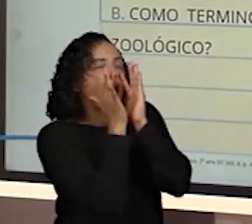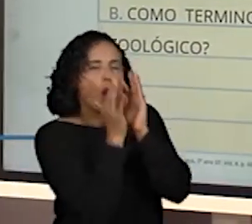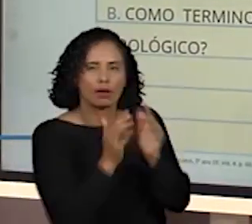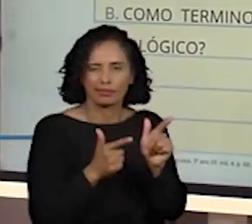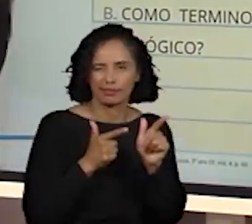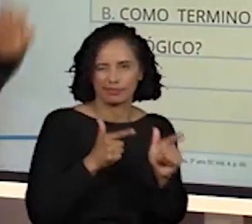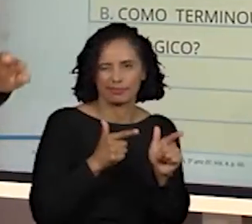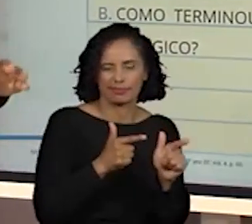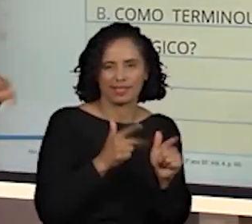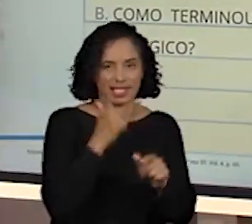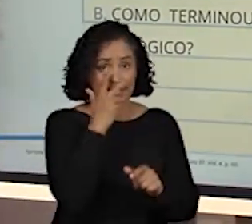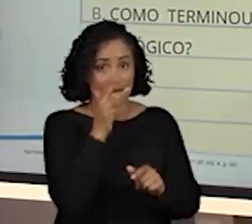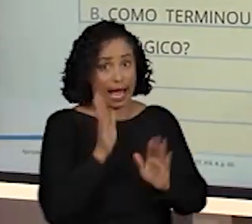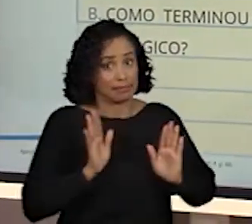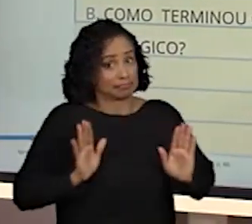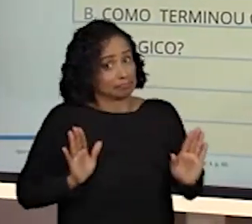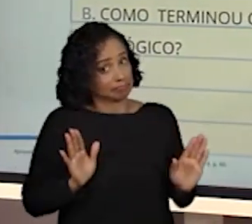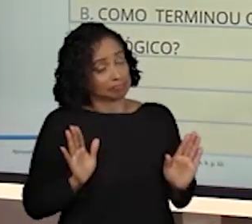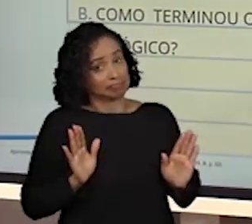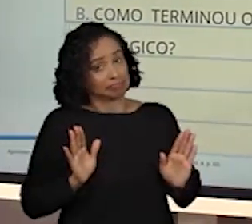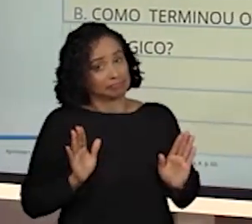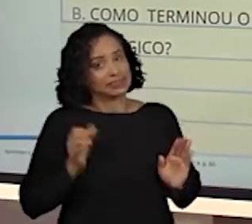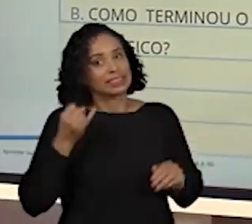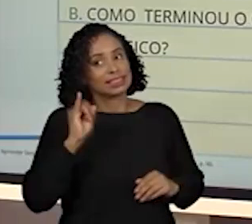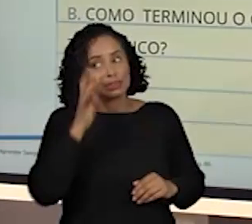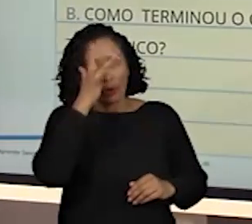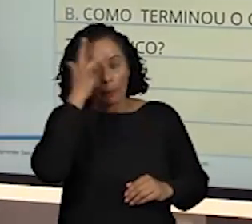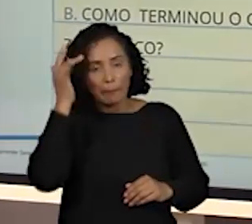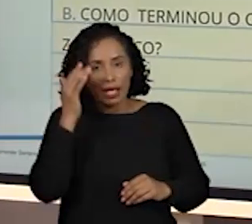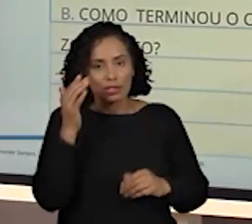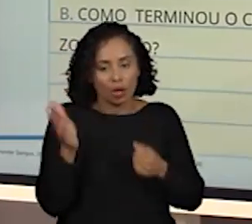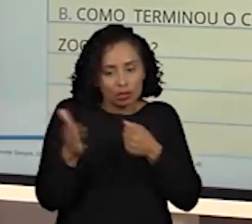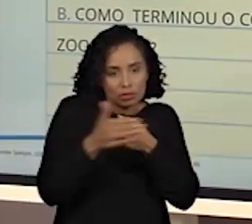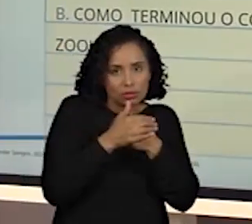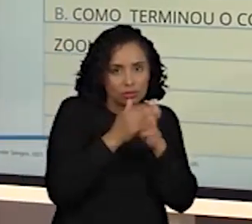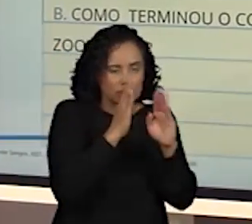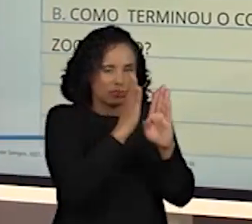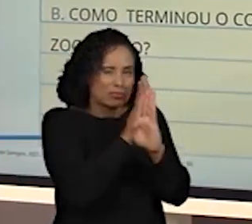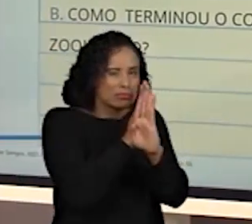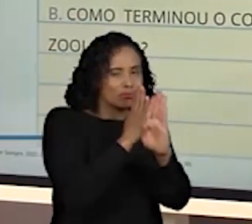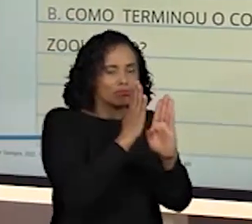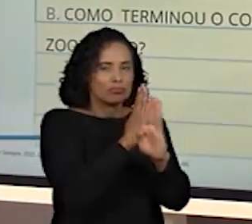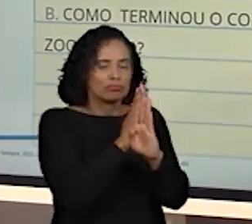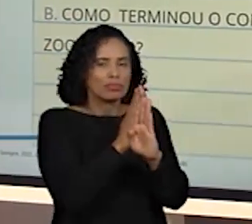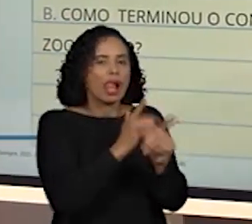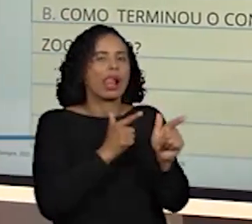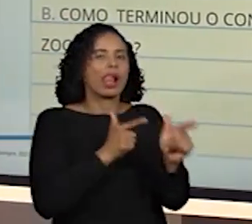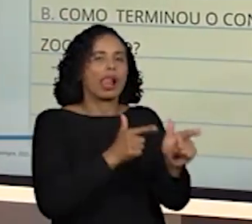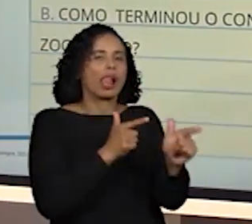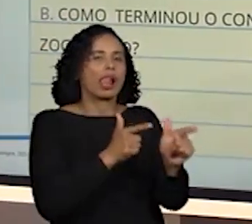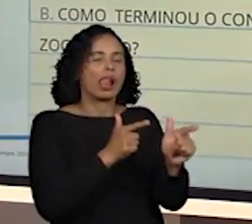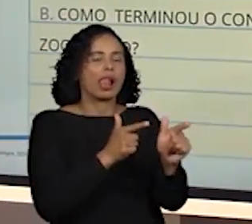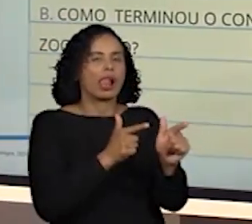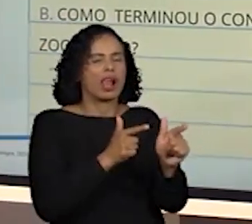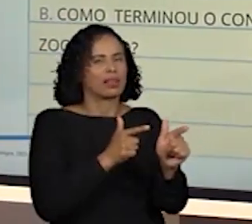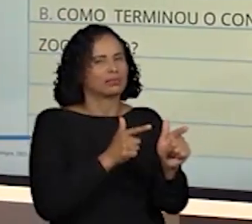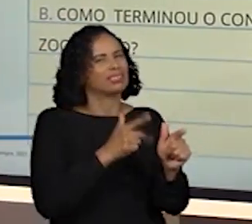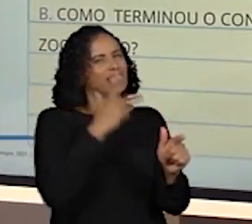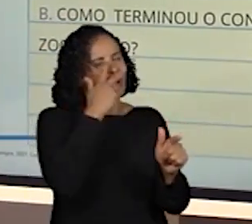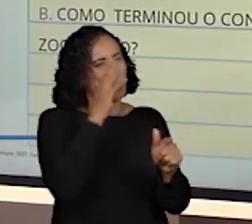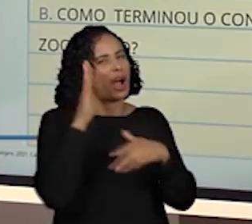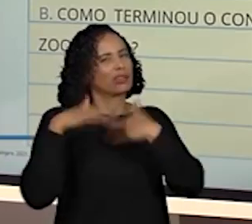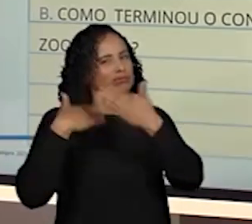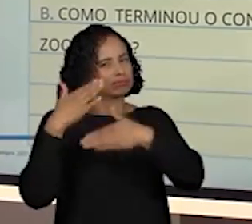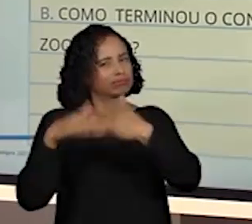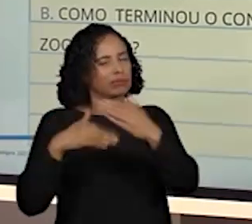muito inexplicável. E se fosse alguém pregando a peça, no decorrer de tantos anos da história já teriam descoberto. Mas e se